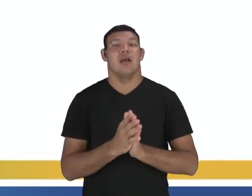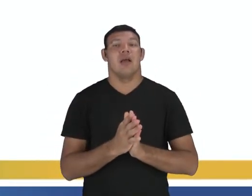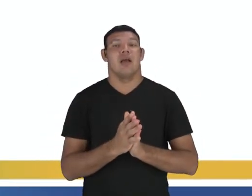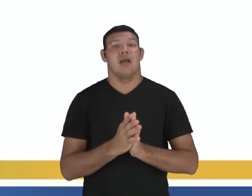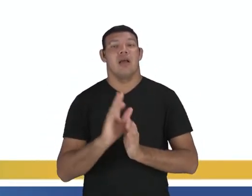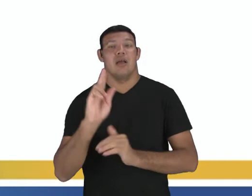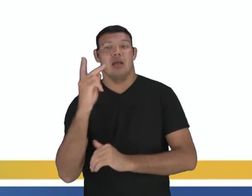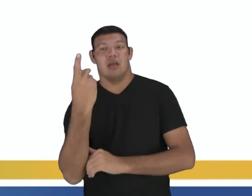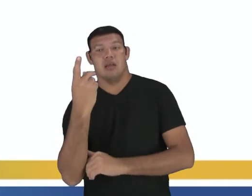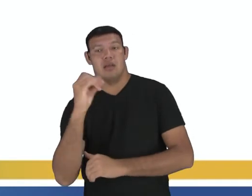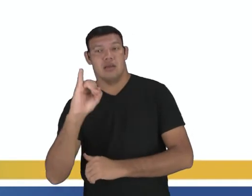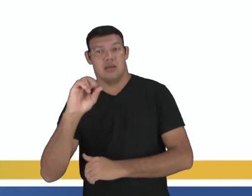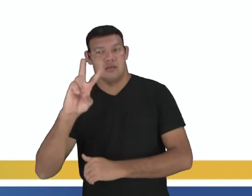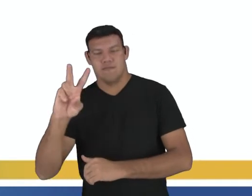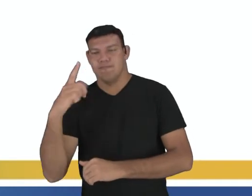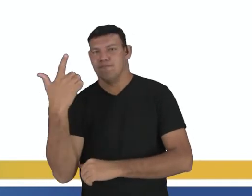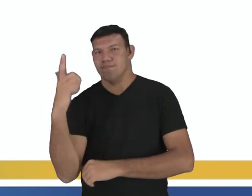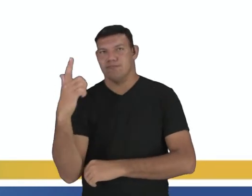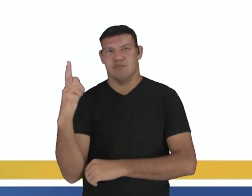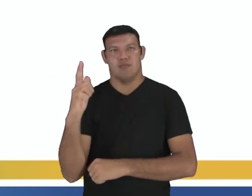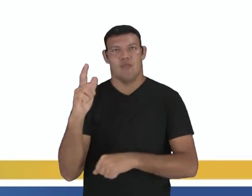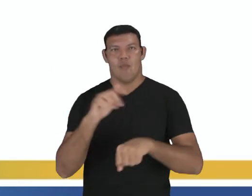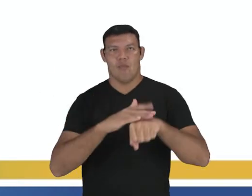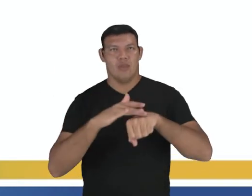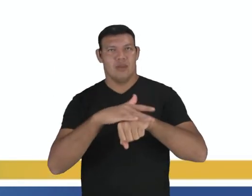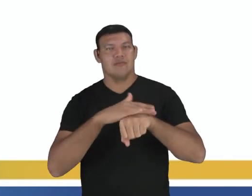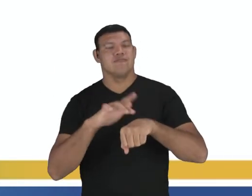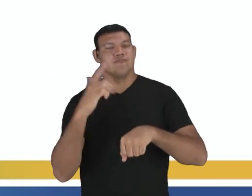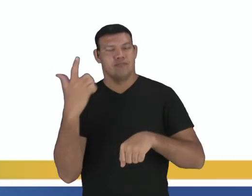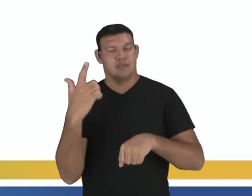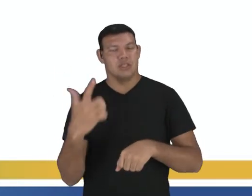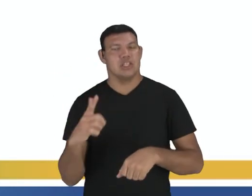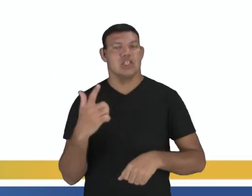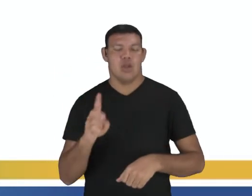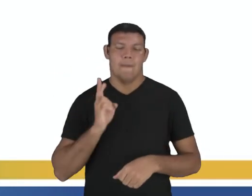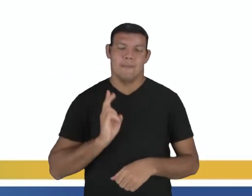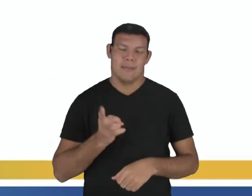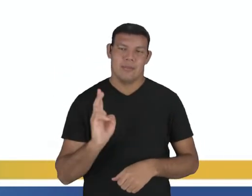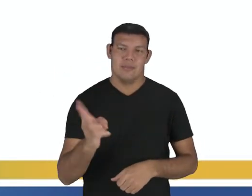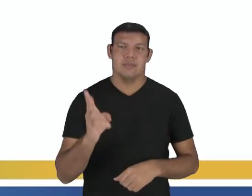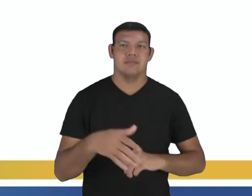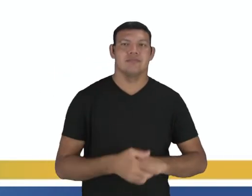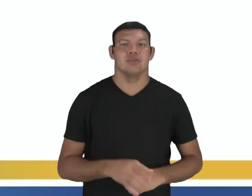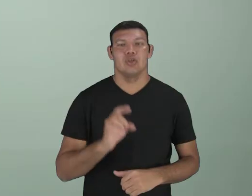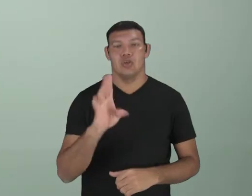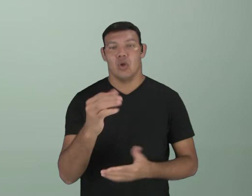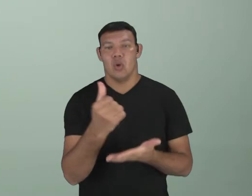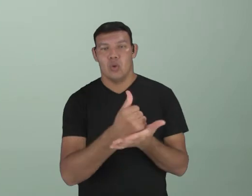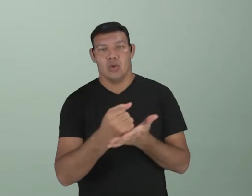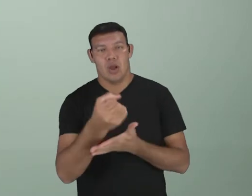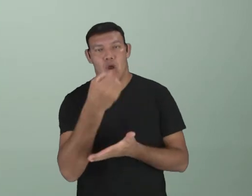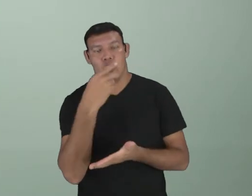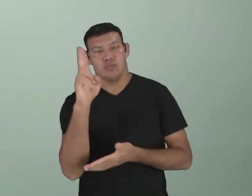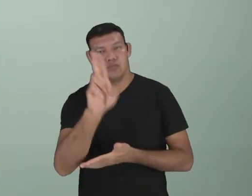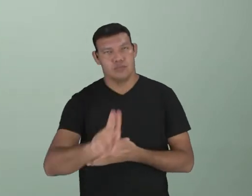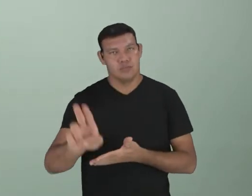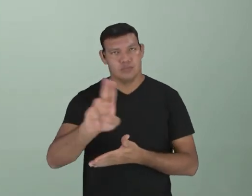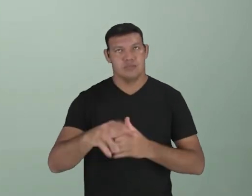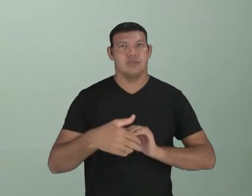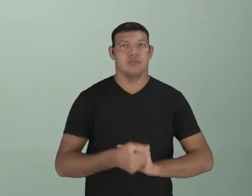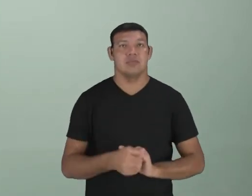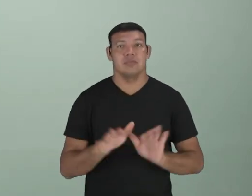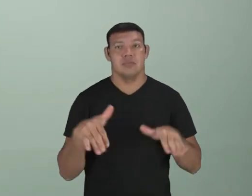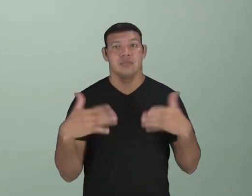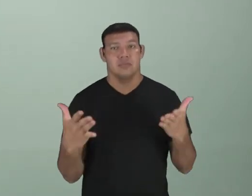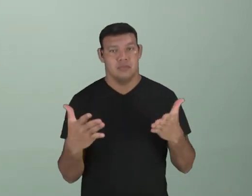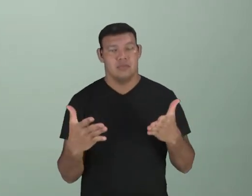gente? O vírus HIV não tem cura. Então a pessoa vive, né, o resto da vida com aquele agente etiológico. Ela só vai tratar com medicamentos, mas não tem